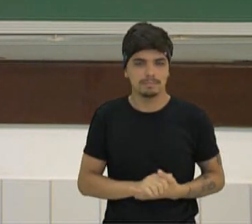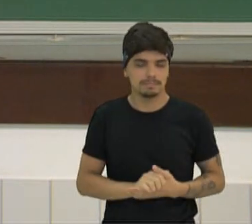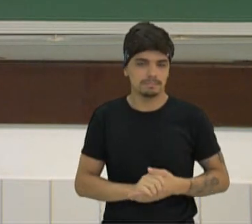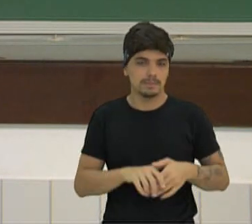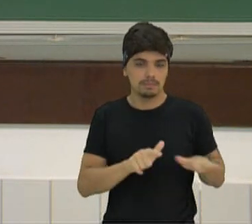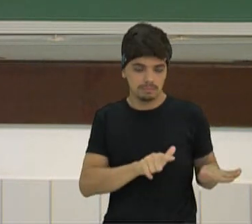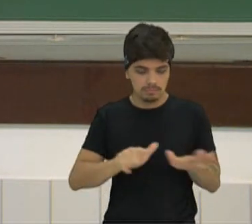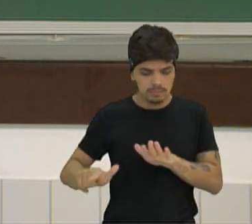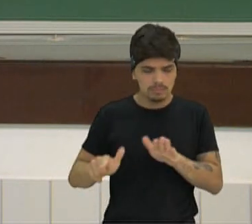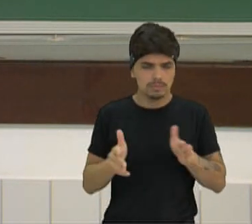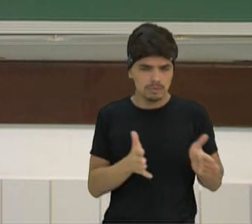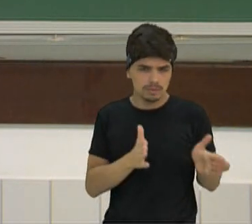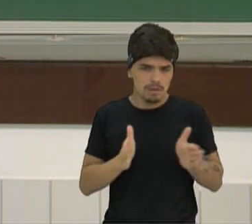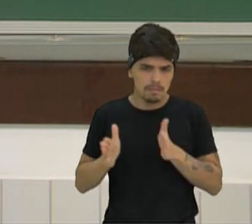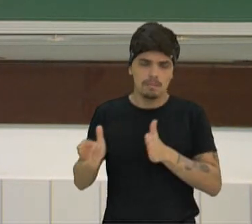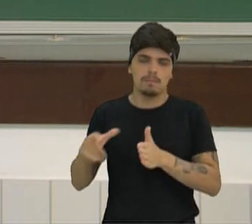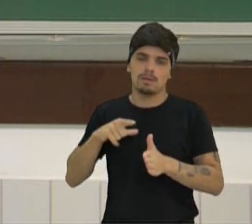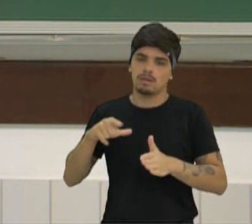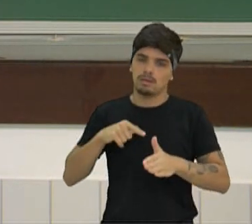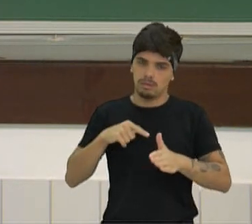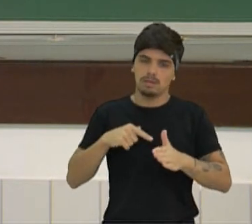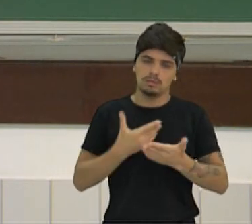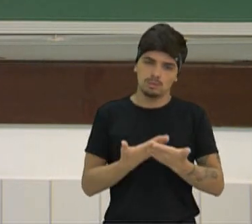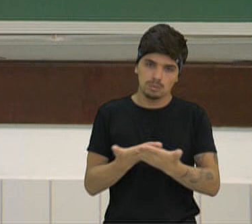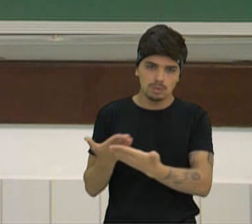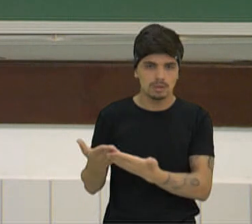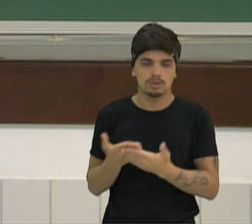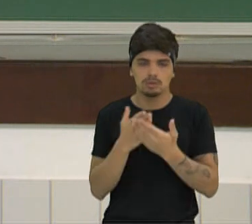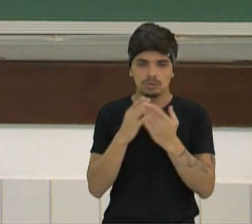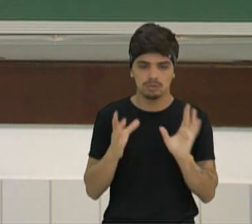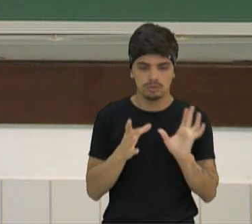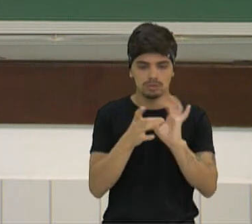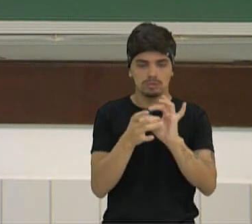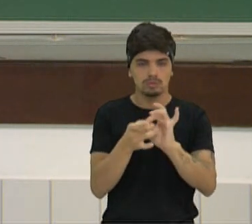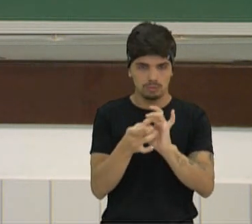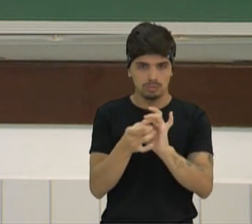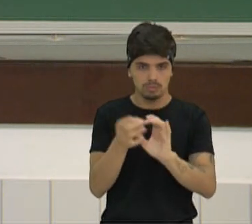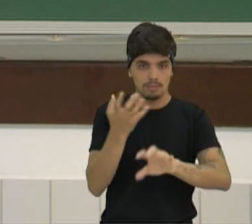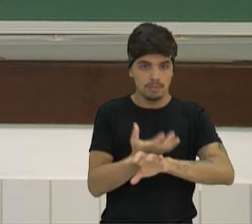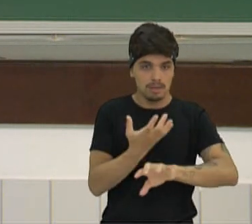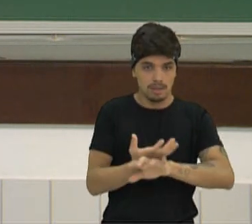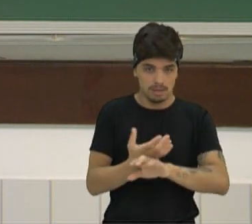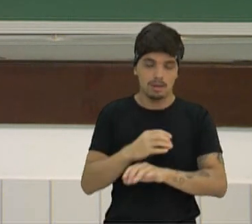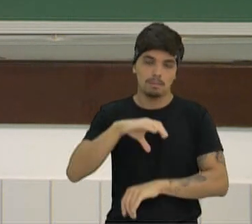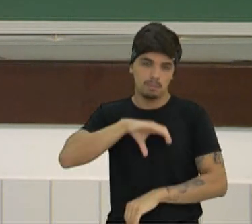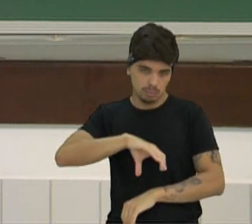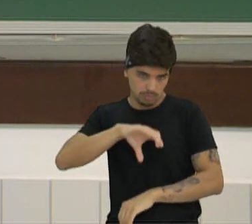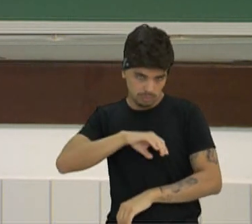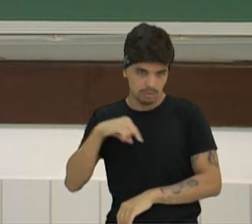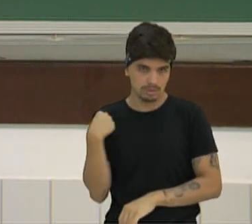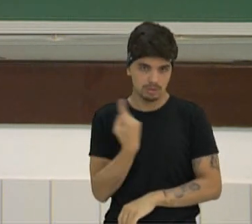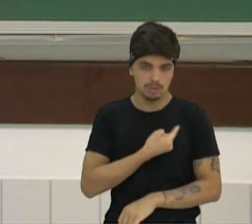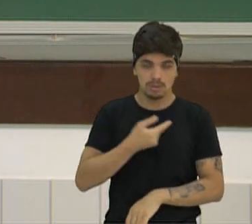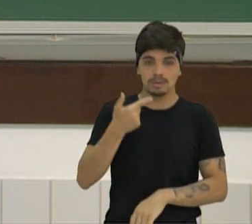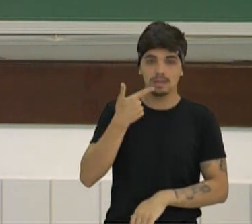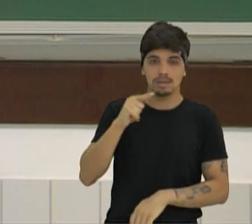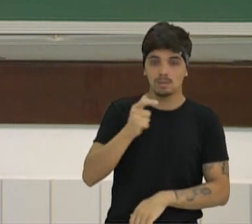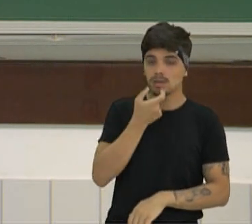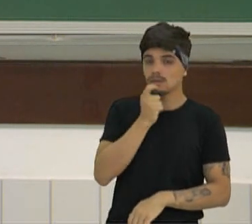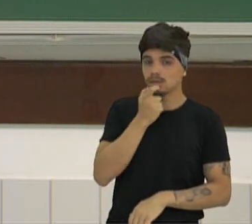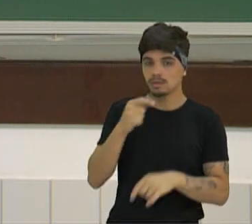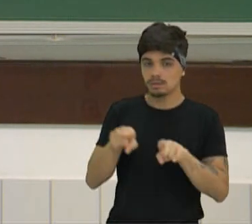durante essa semana nós estaremos trabalhando em conjunto com as disciplinas de língua portuguesa que somos nós língua